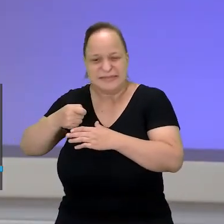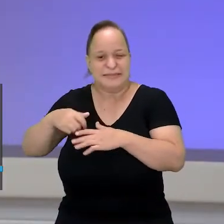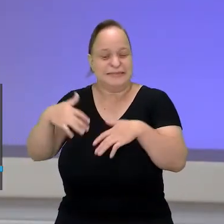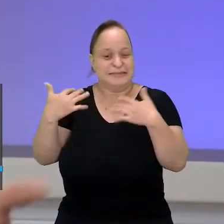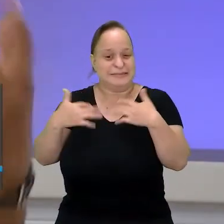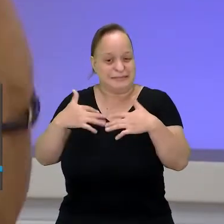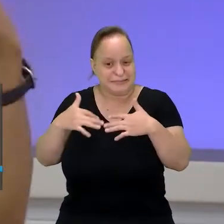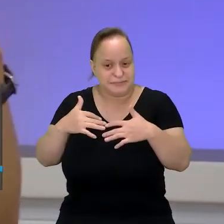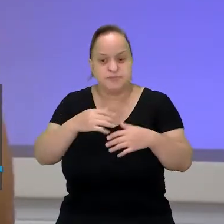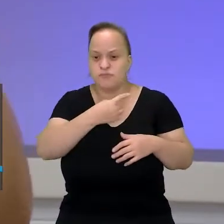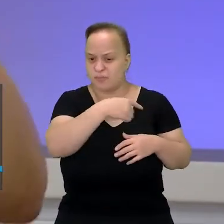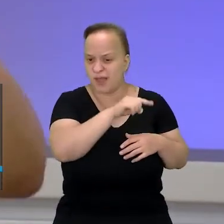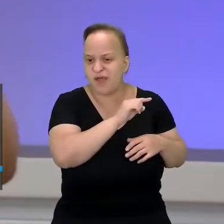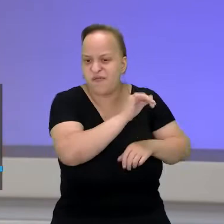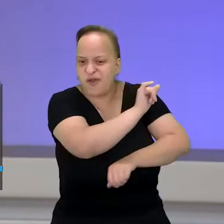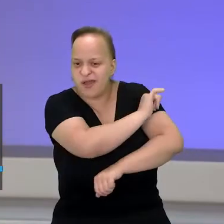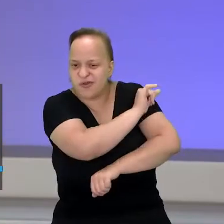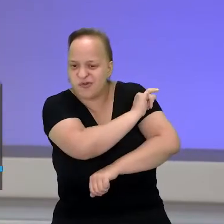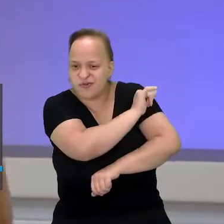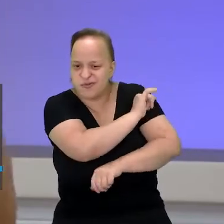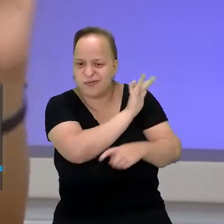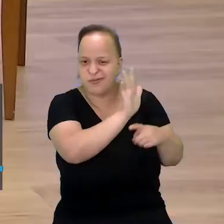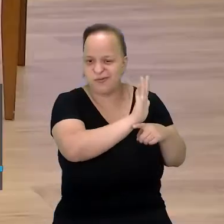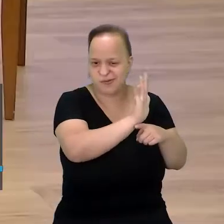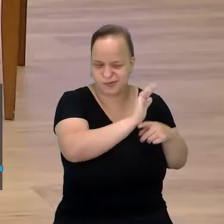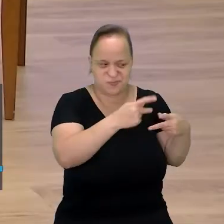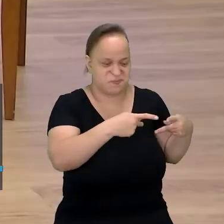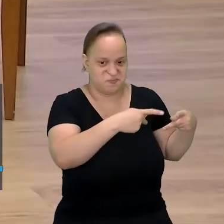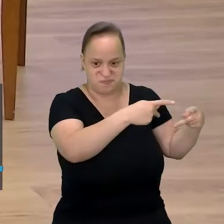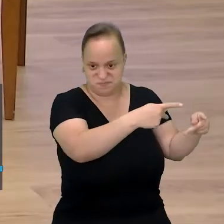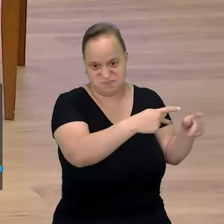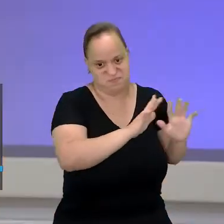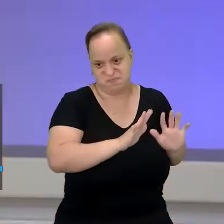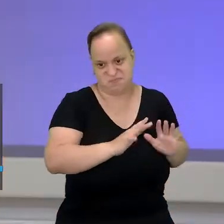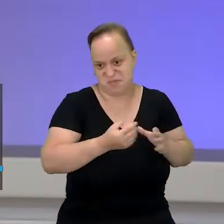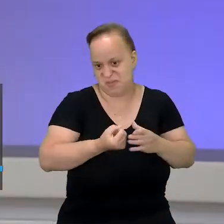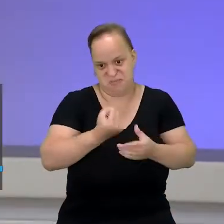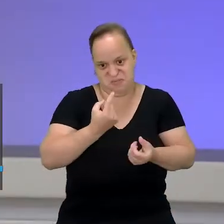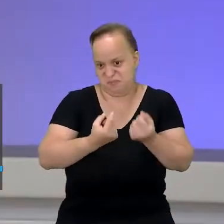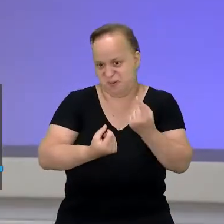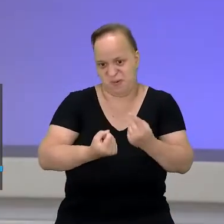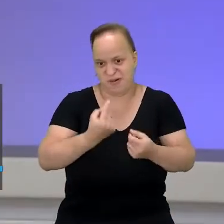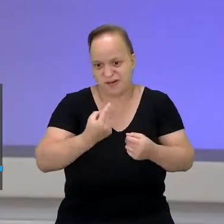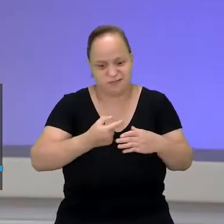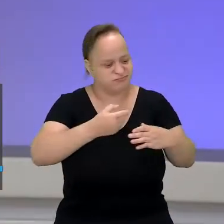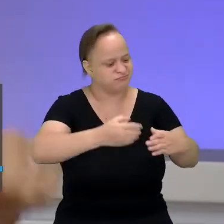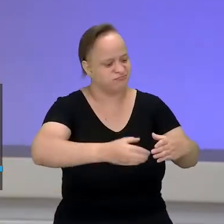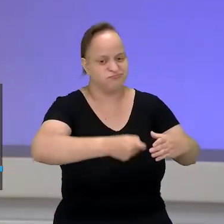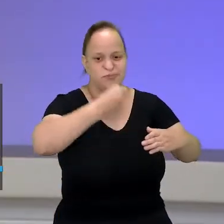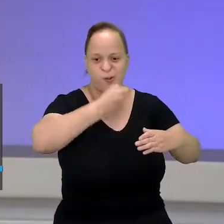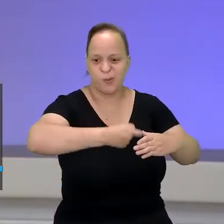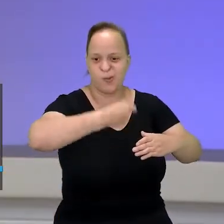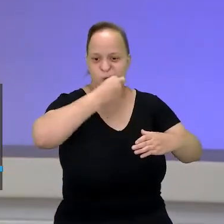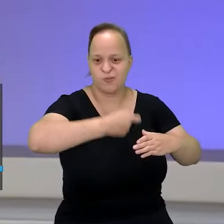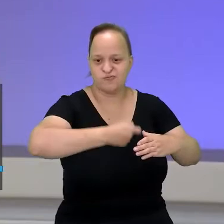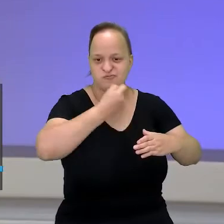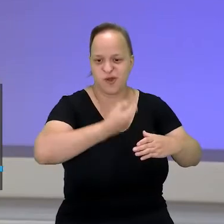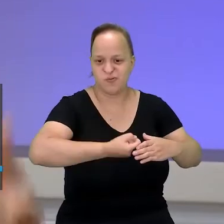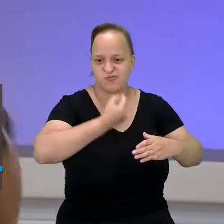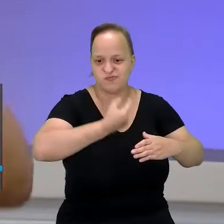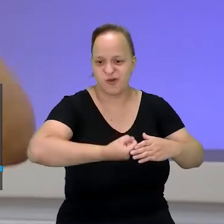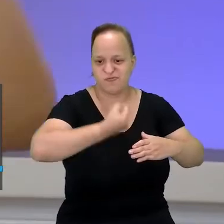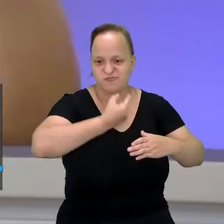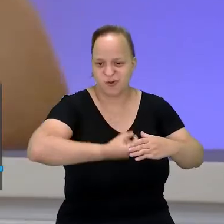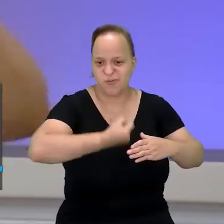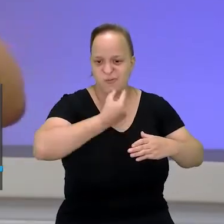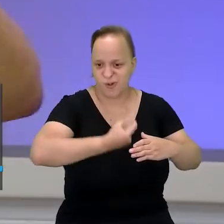e eu lembro que eu cheguei pipoca com cinema, né? Eu fui pegar pipoca e aí eu